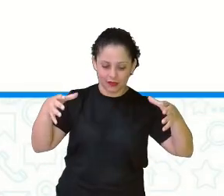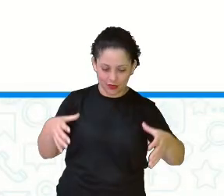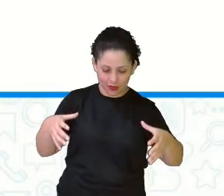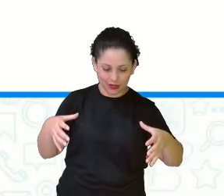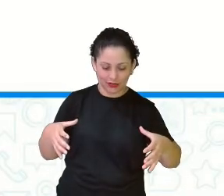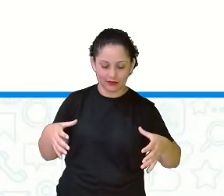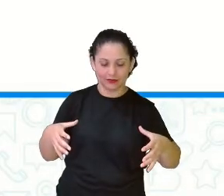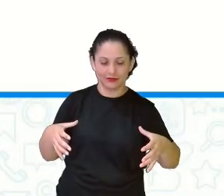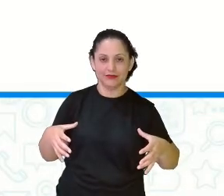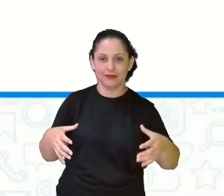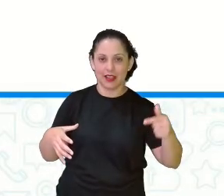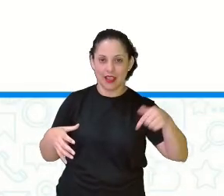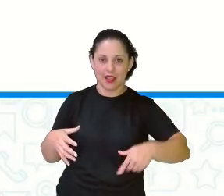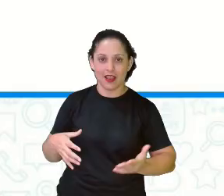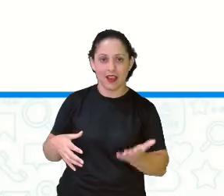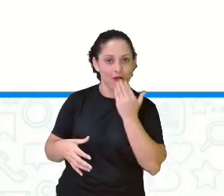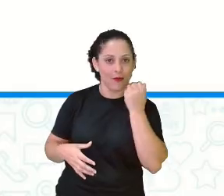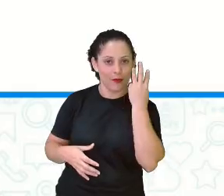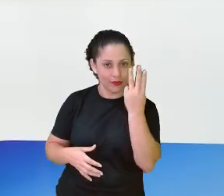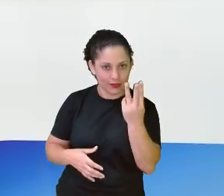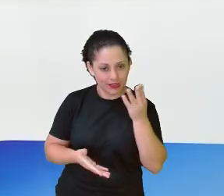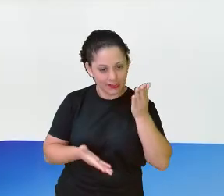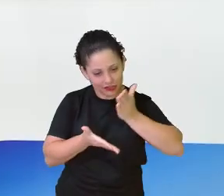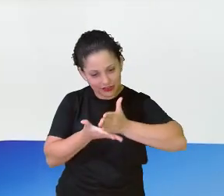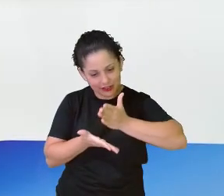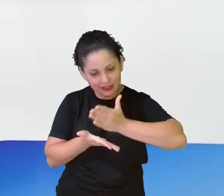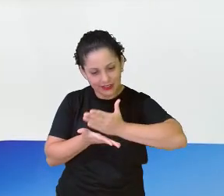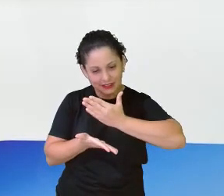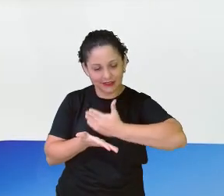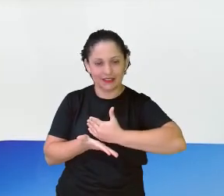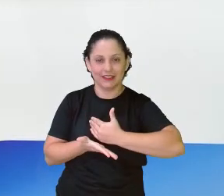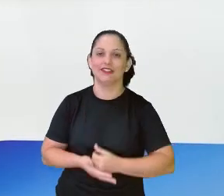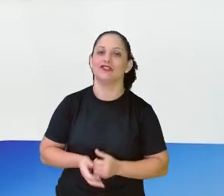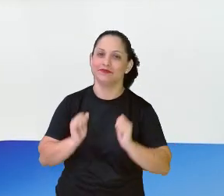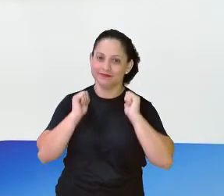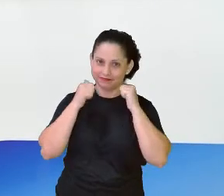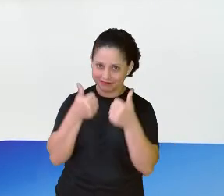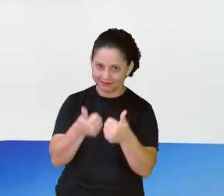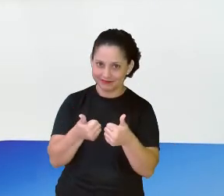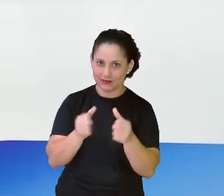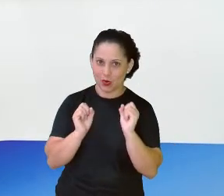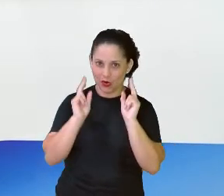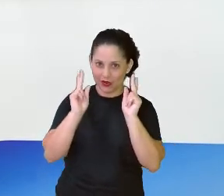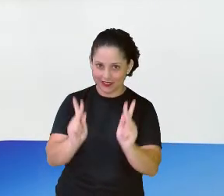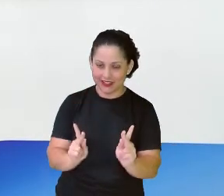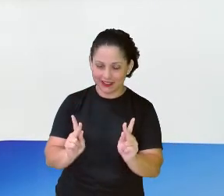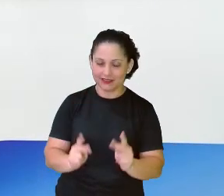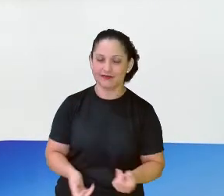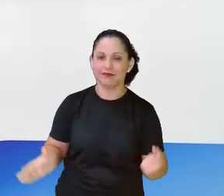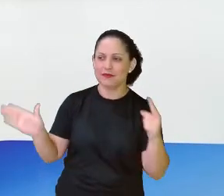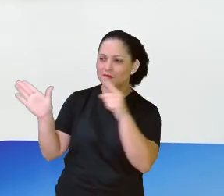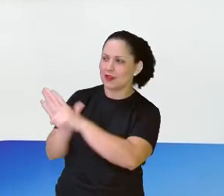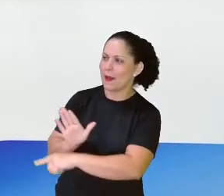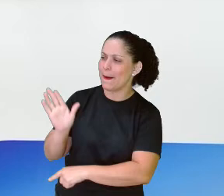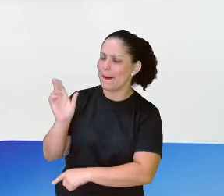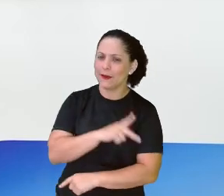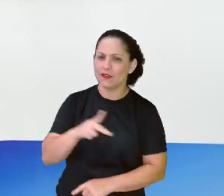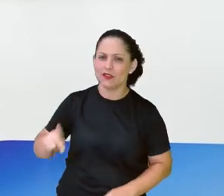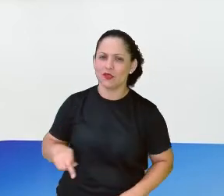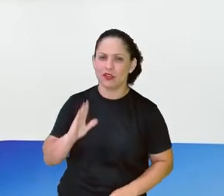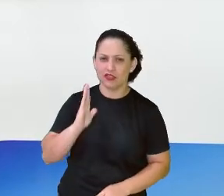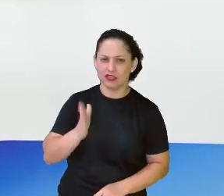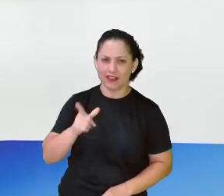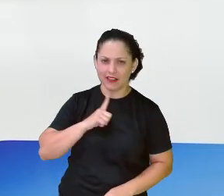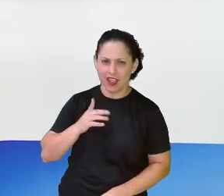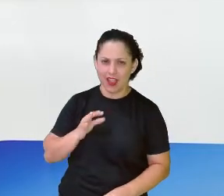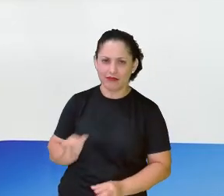foi dividida no total. Beleza? Tranquilo até aí? Professora Abigail, eles estão